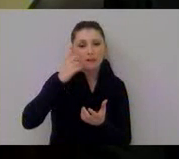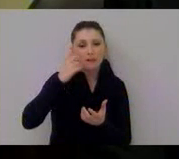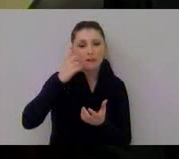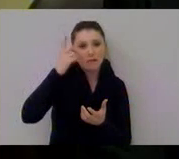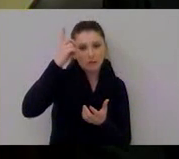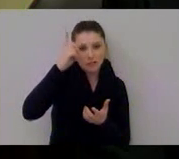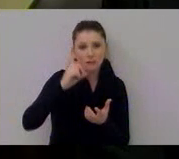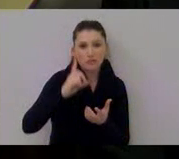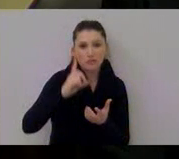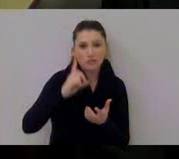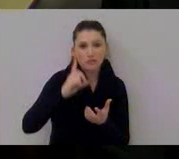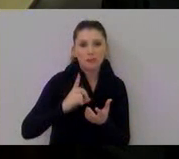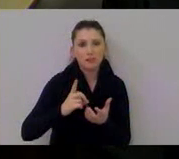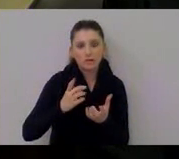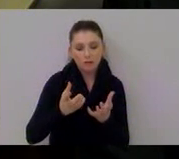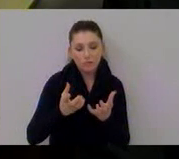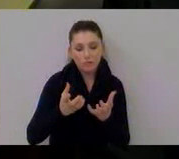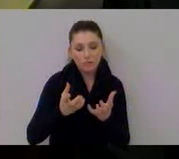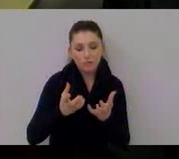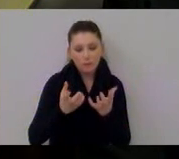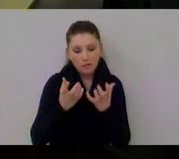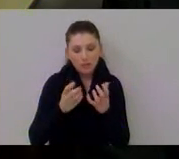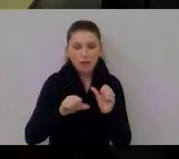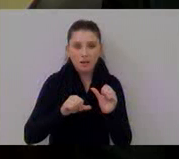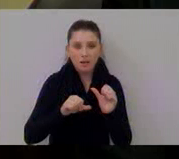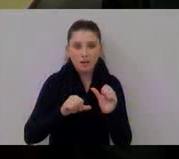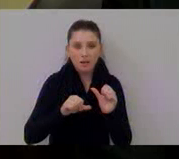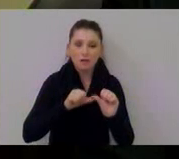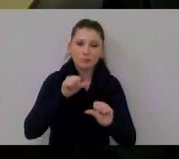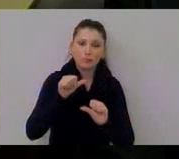todos trabalhadores